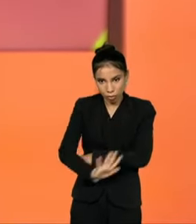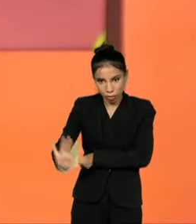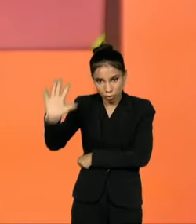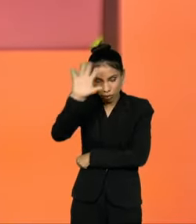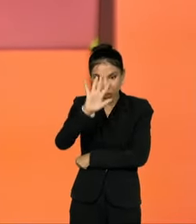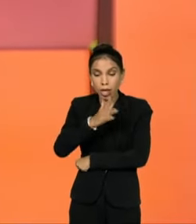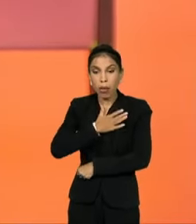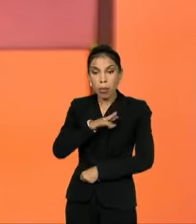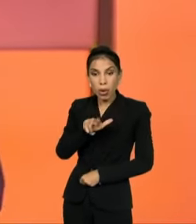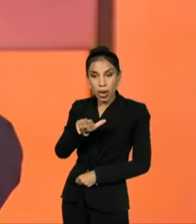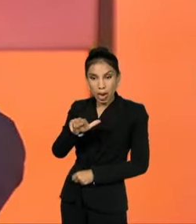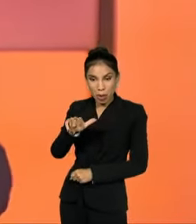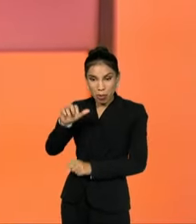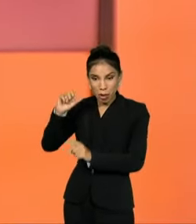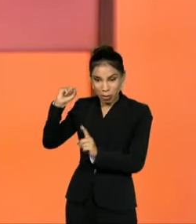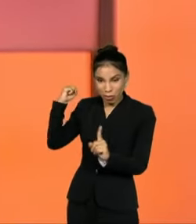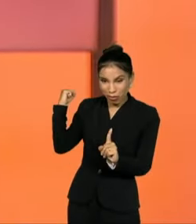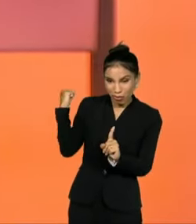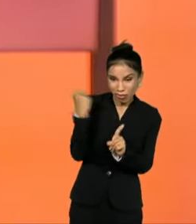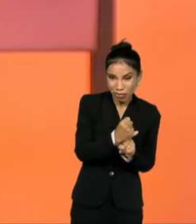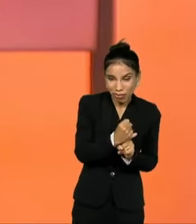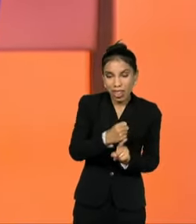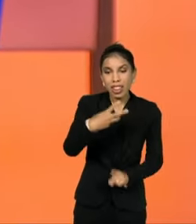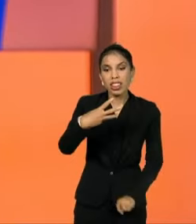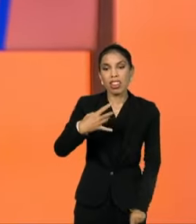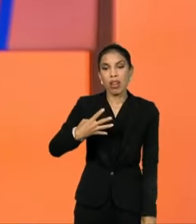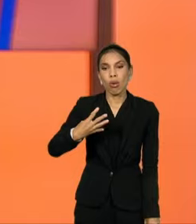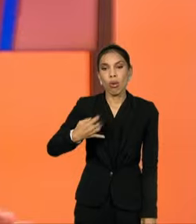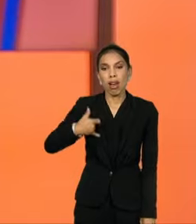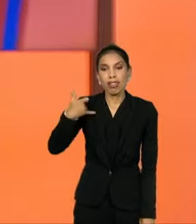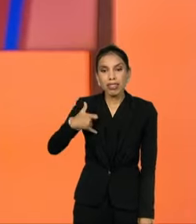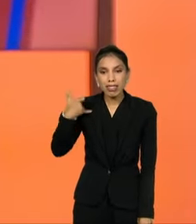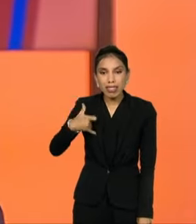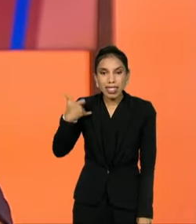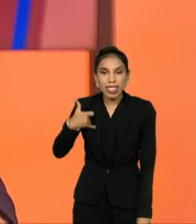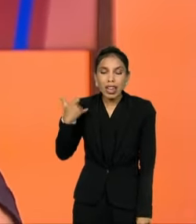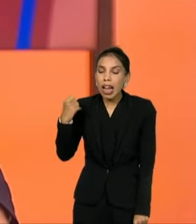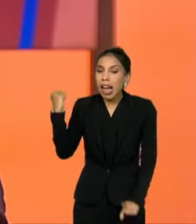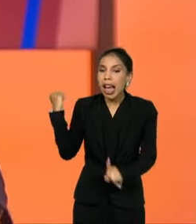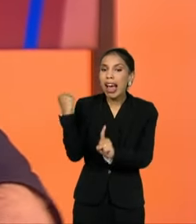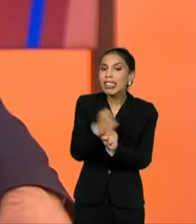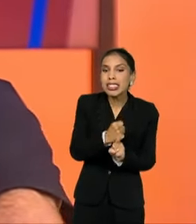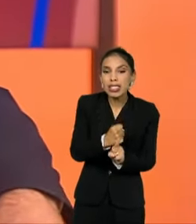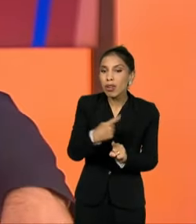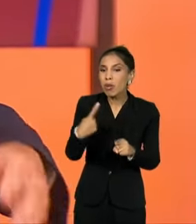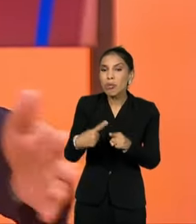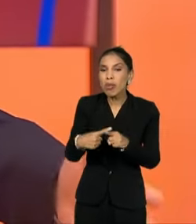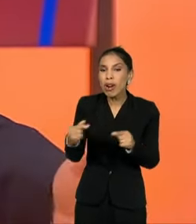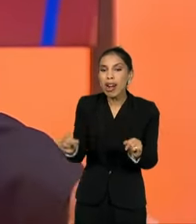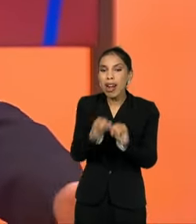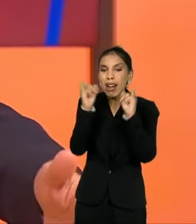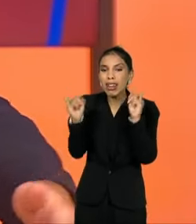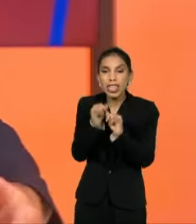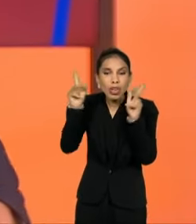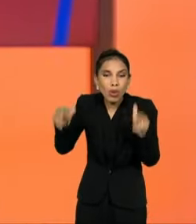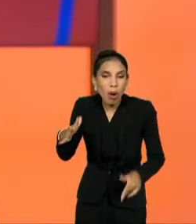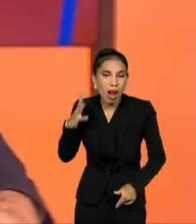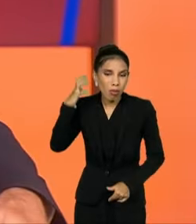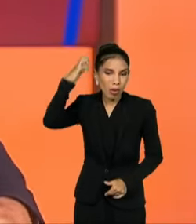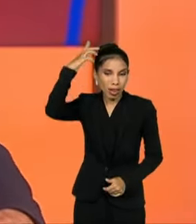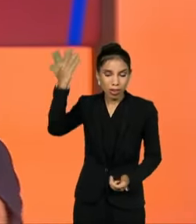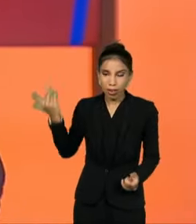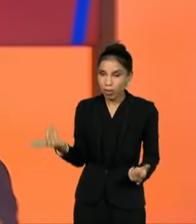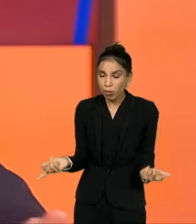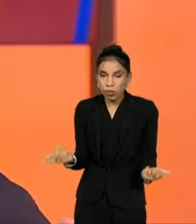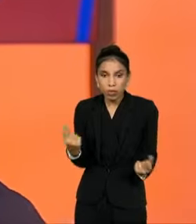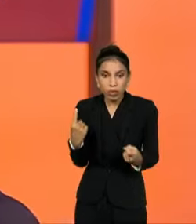irmão ele é brutalmente assassinado, né? Meu irmão tinha 34 anos. Ele foi assassinado por uma questão absolutamente banal, como a Marielle foi assassinada